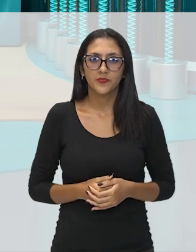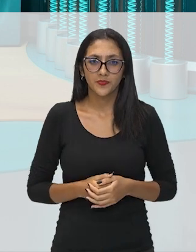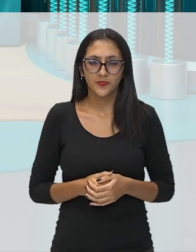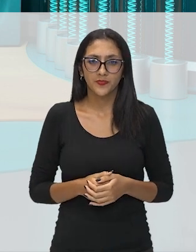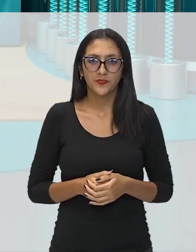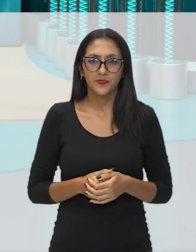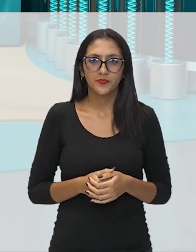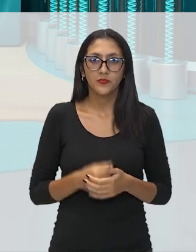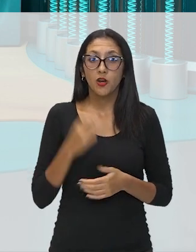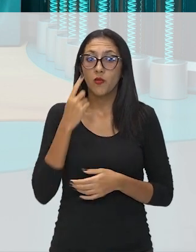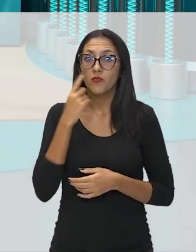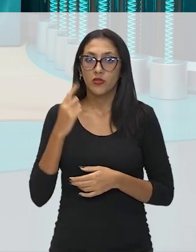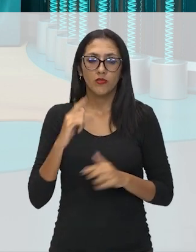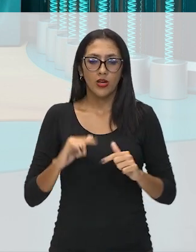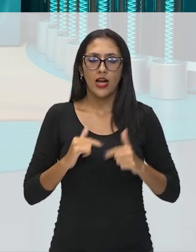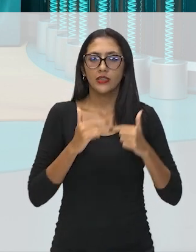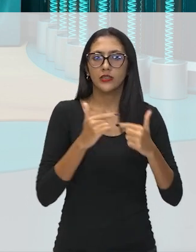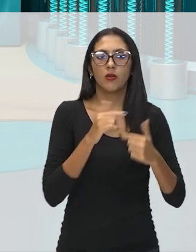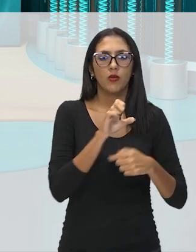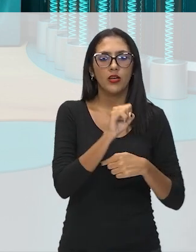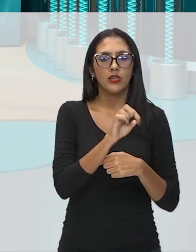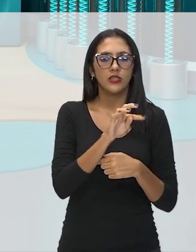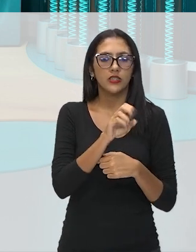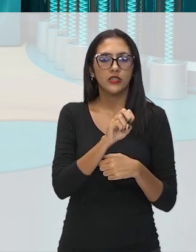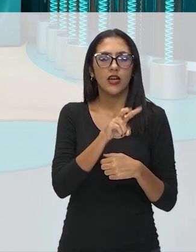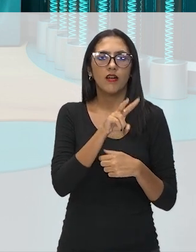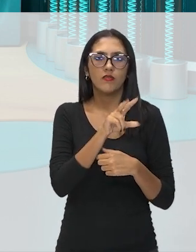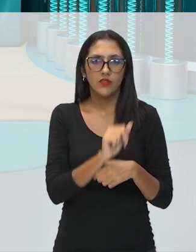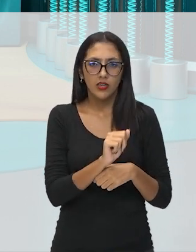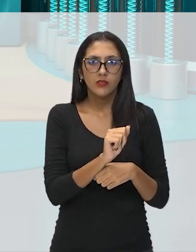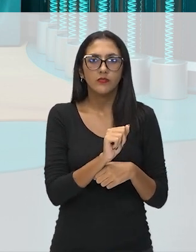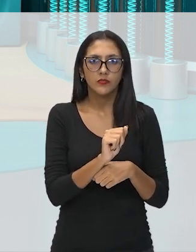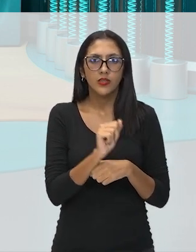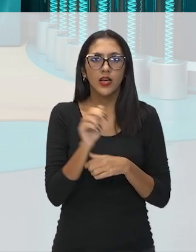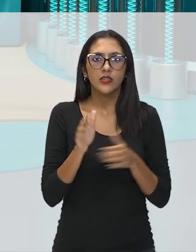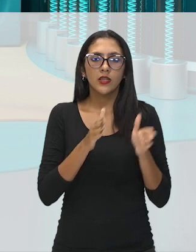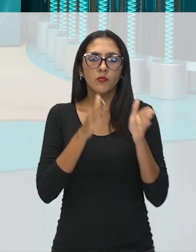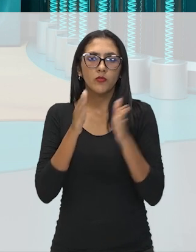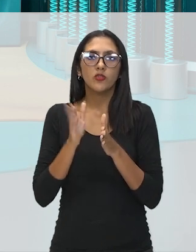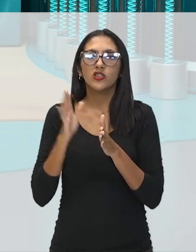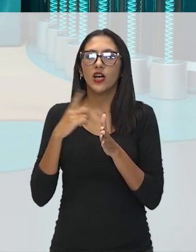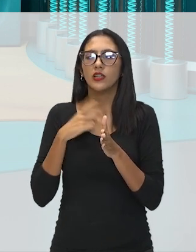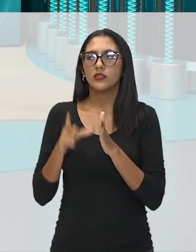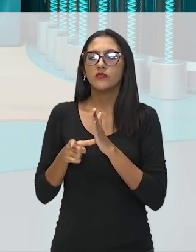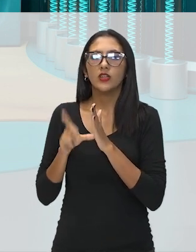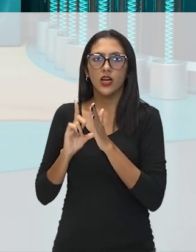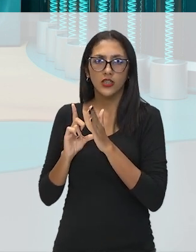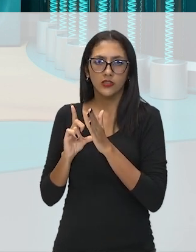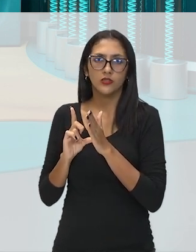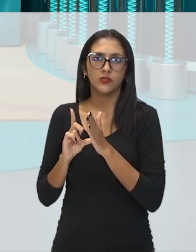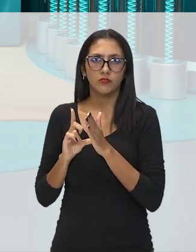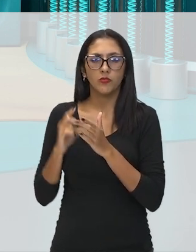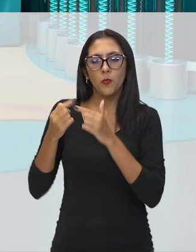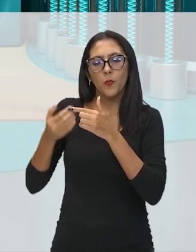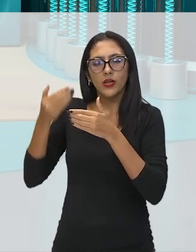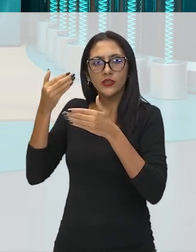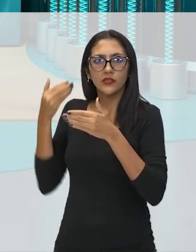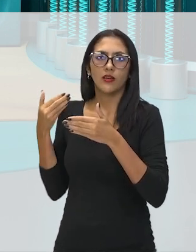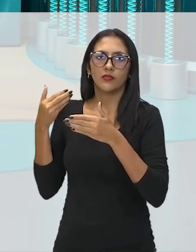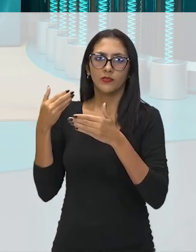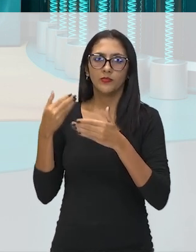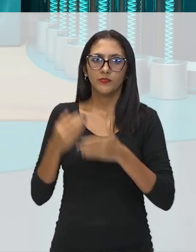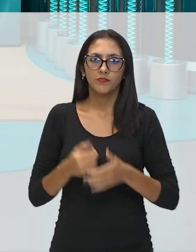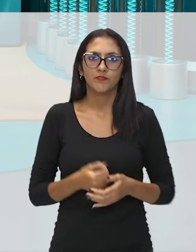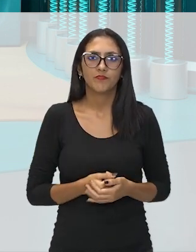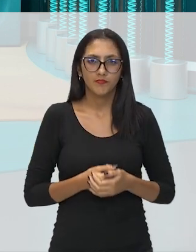uma ação e depois eu vou contar algo que já aconteceu, certo? Mas no passado. Vamos praticar isso de